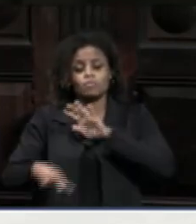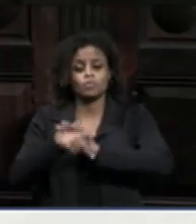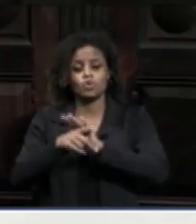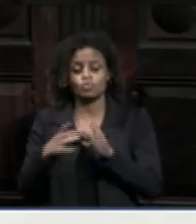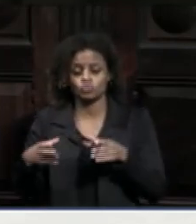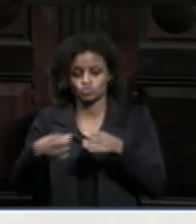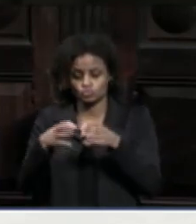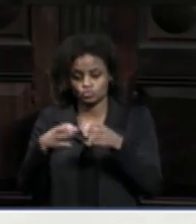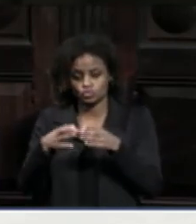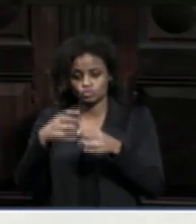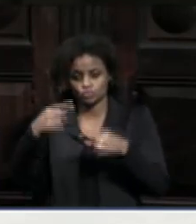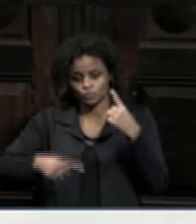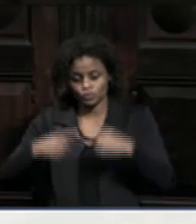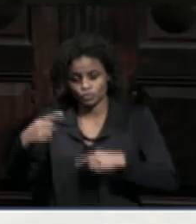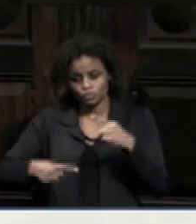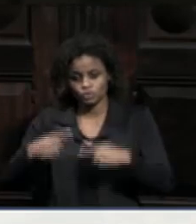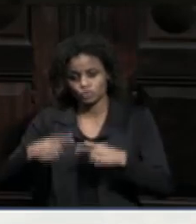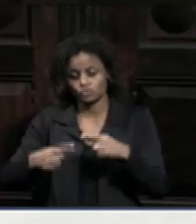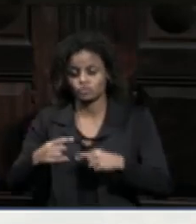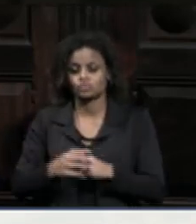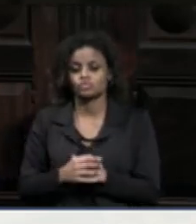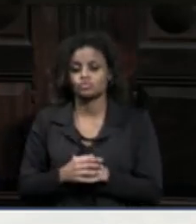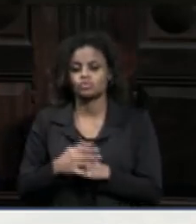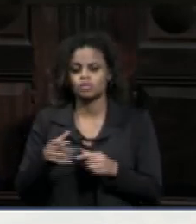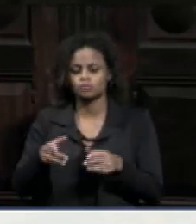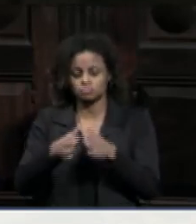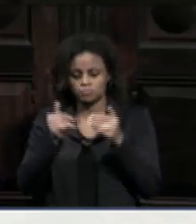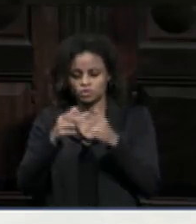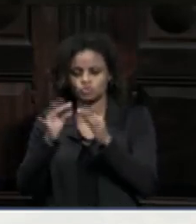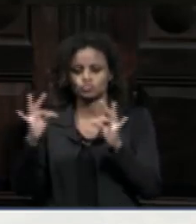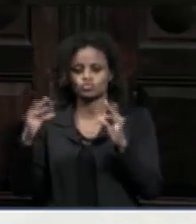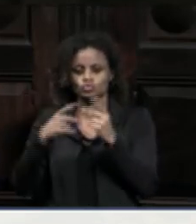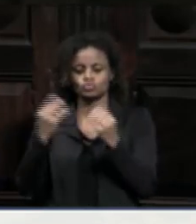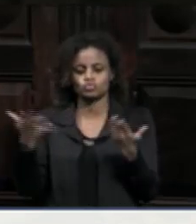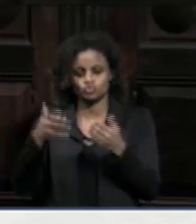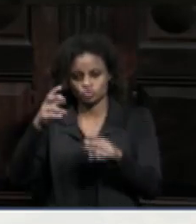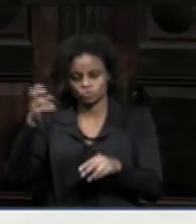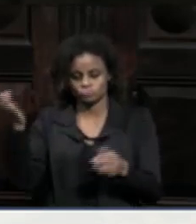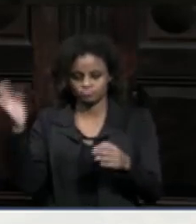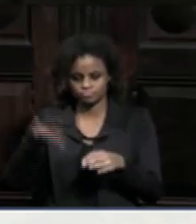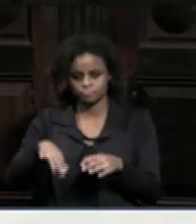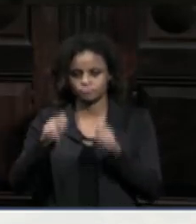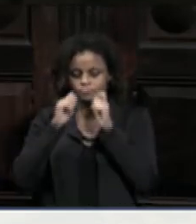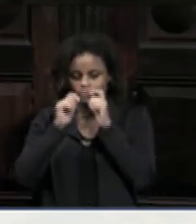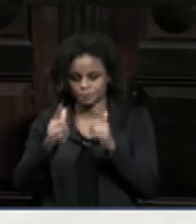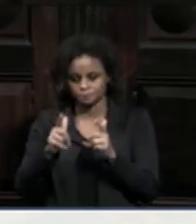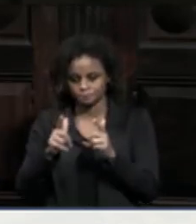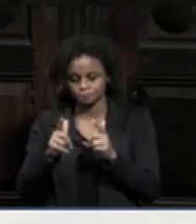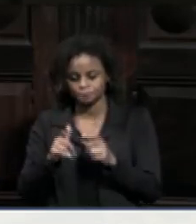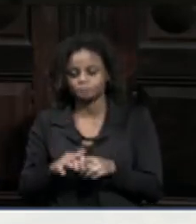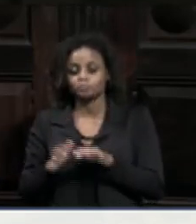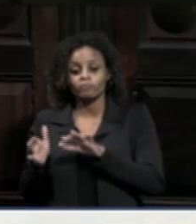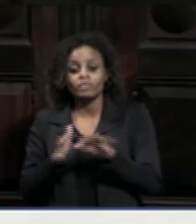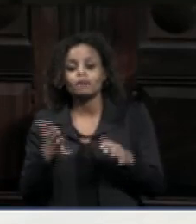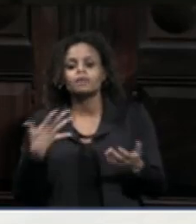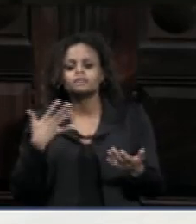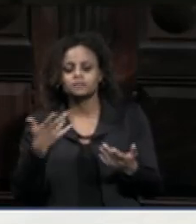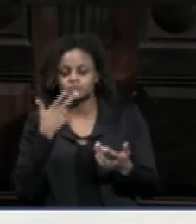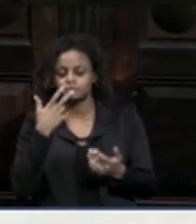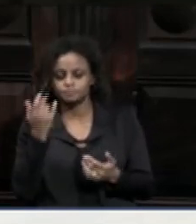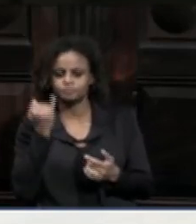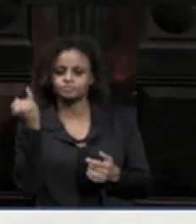do parlamentar que fez a exigência. Mas eu quero dizer, senhor presidente, que essa matéria é realmente